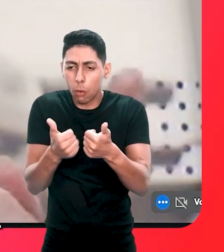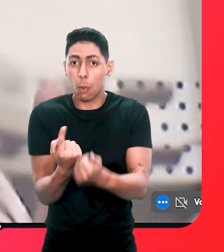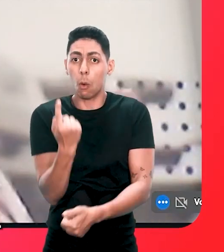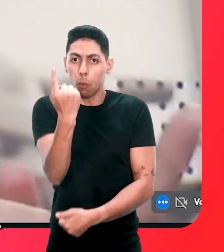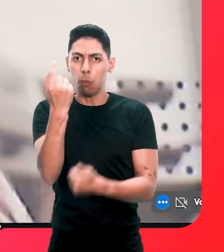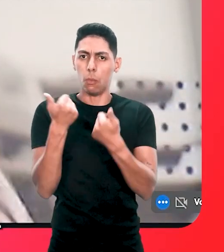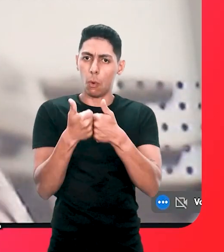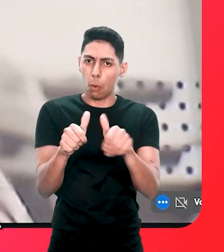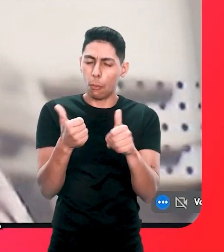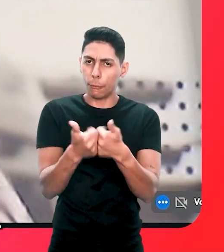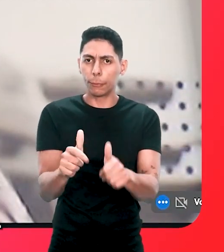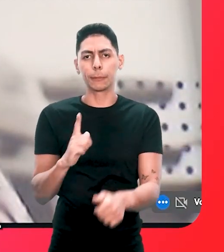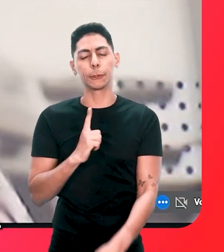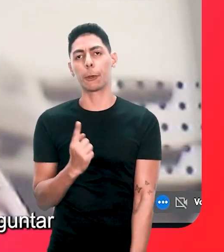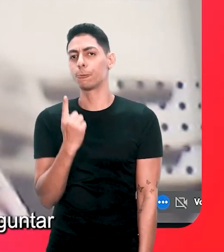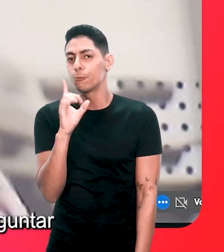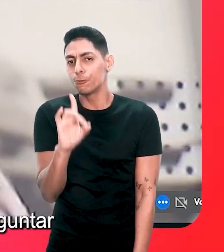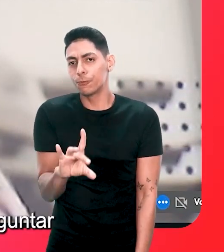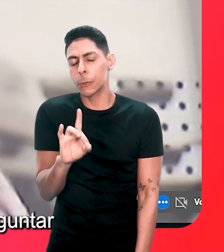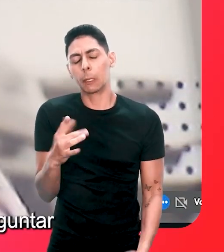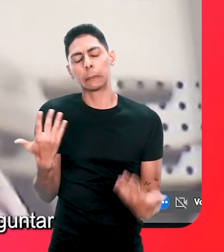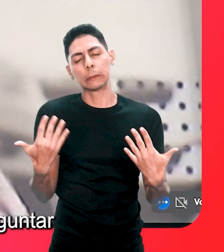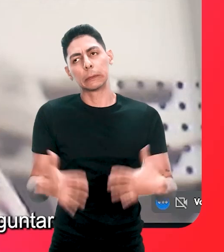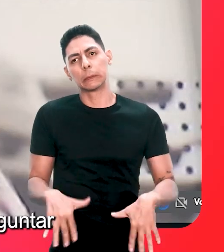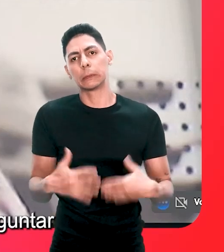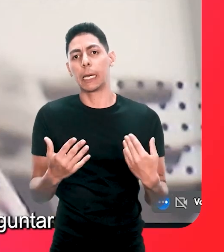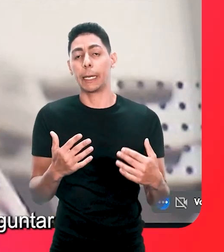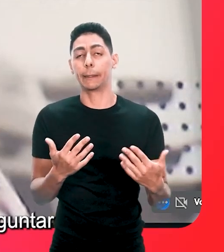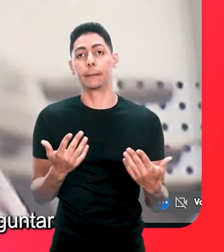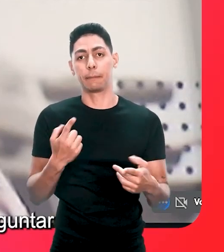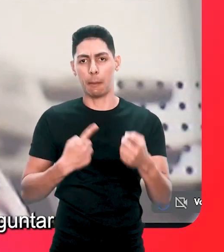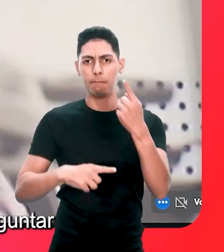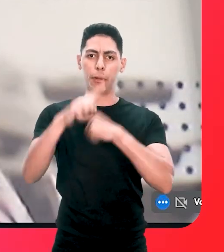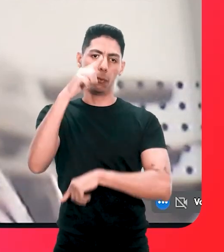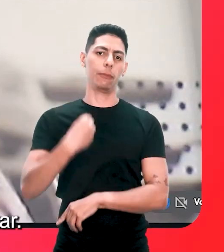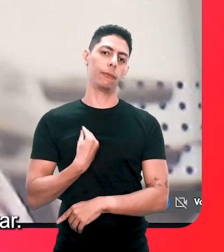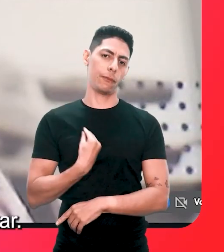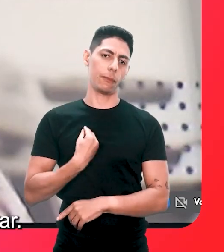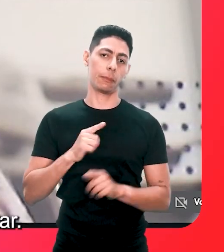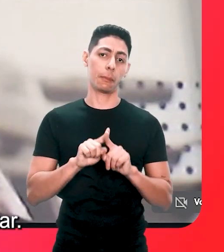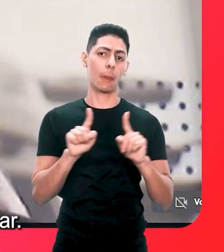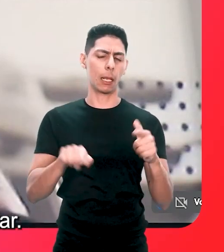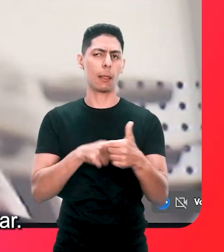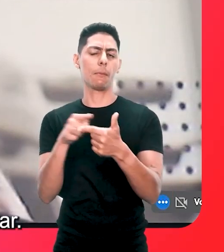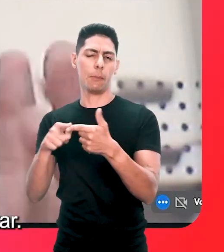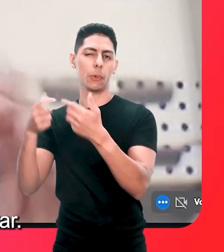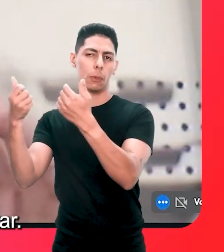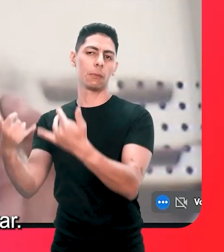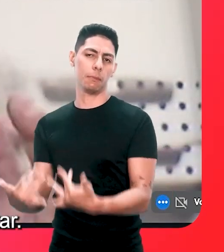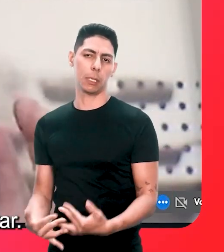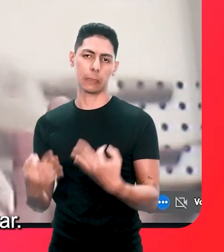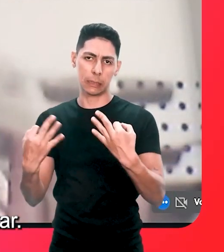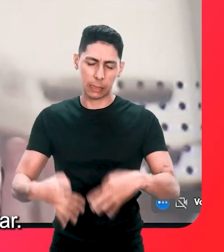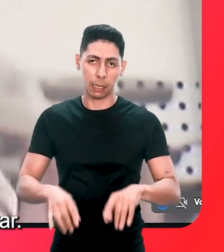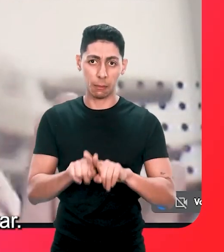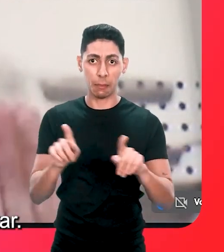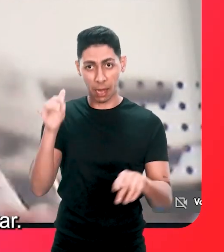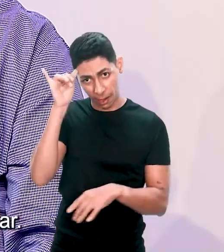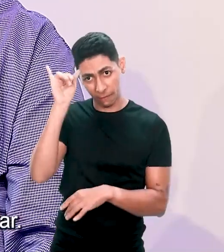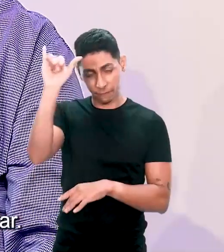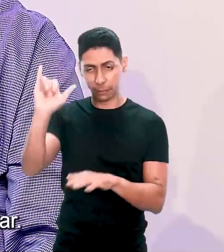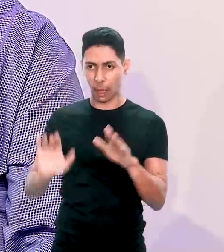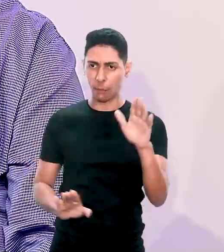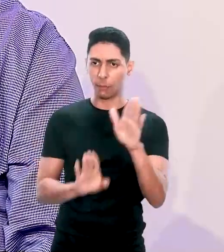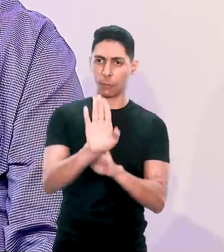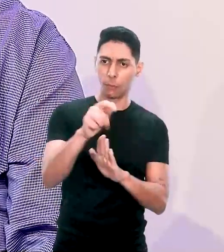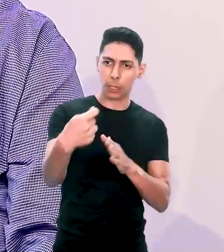ônibus só passava lá naquele bairro. Aí a coisa mudou, mas eu vou deixar tu perguntares aí para não me adiantar de novo e ter